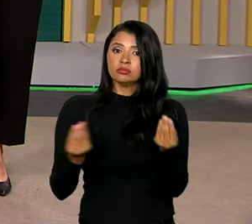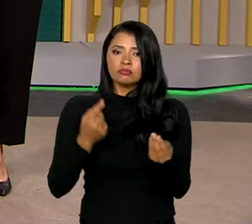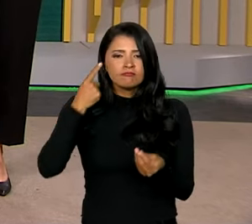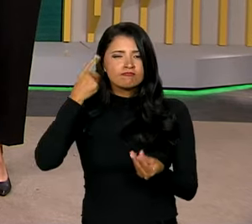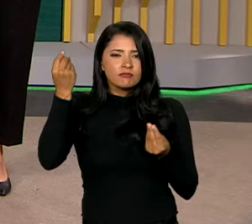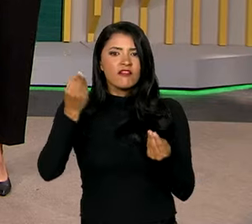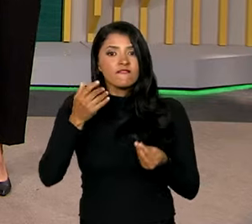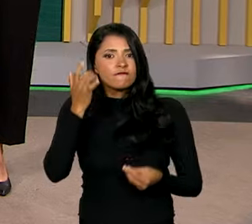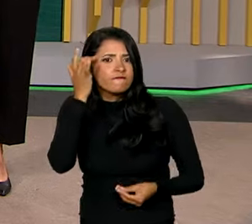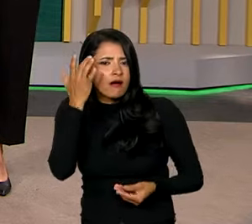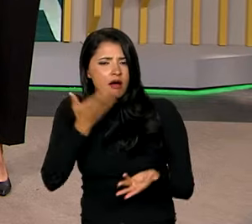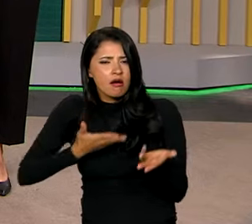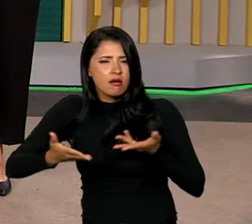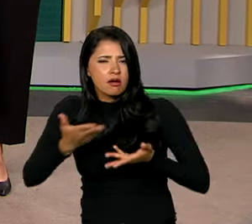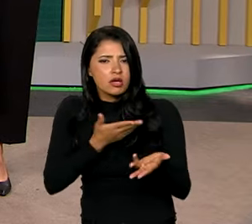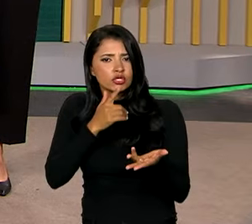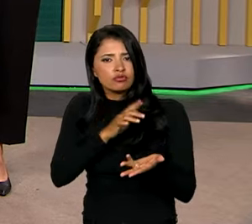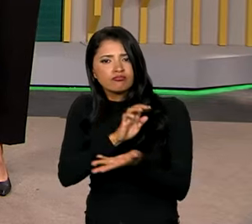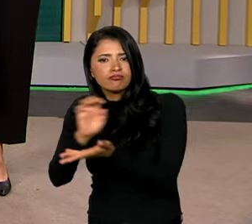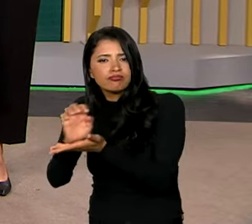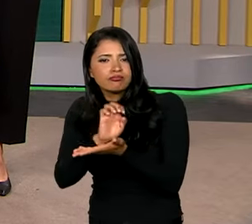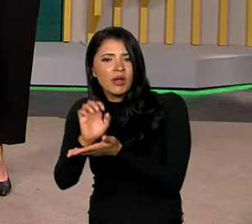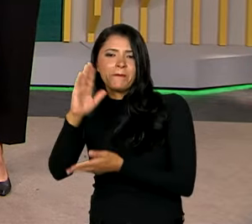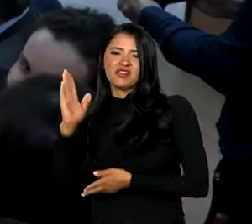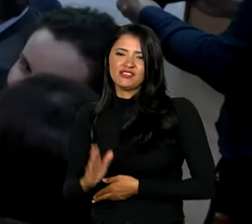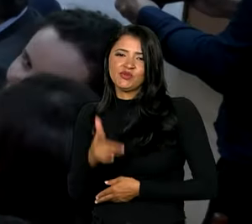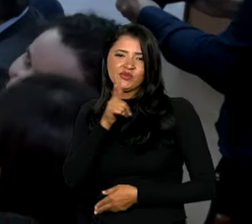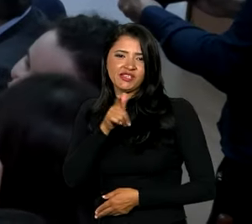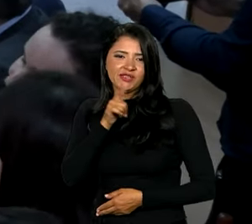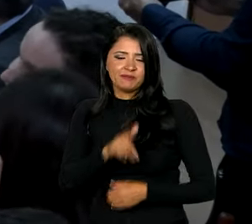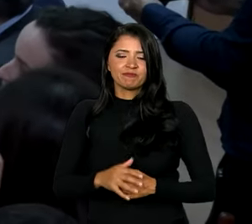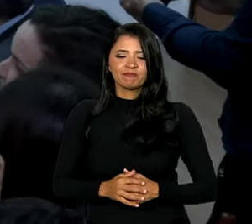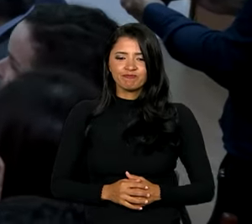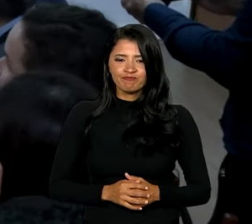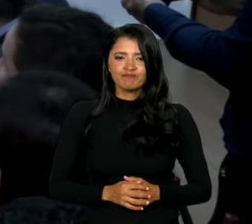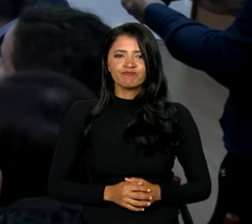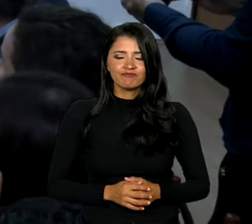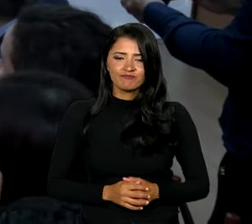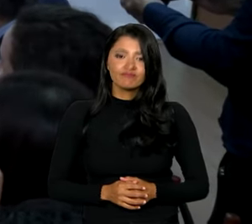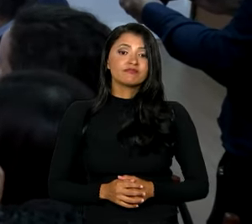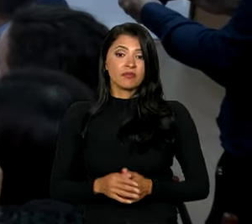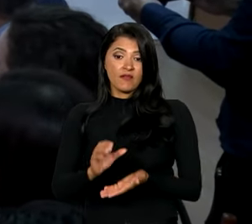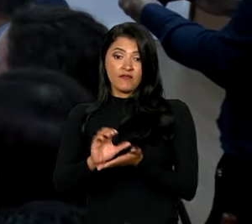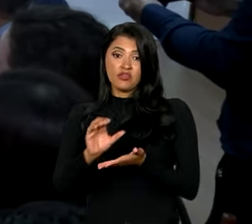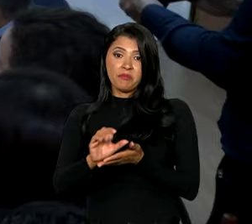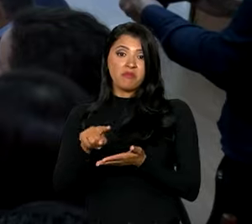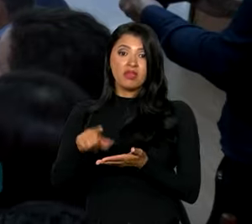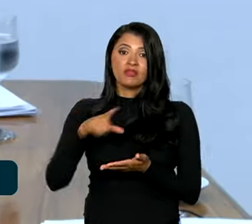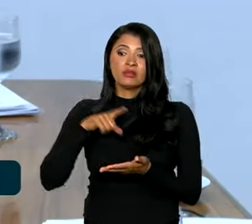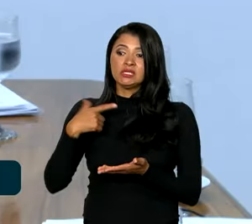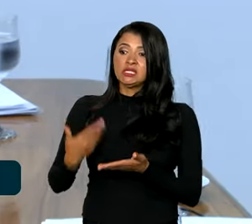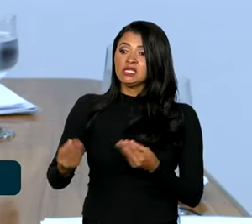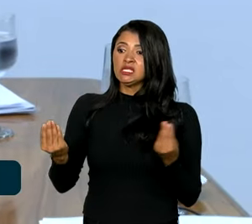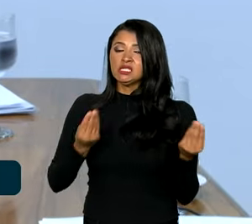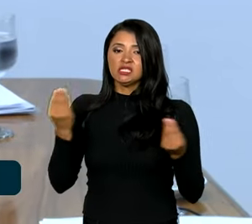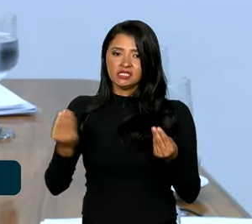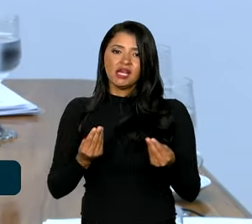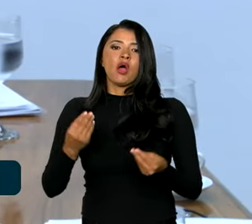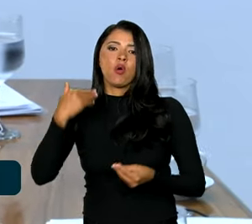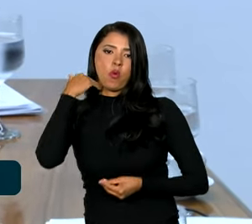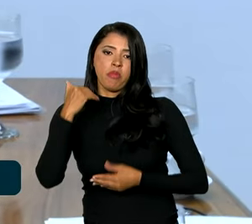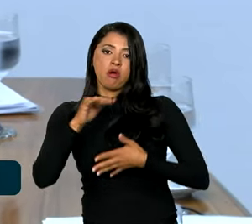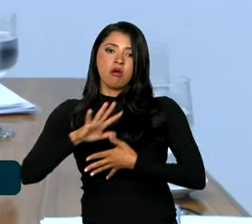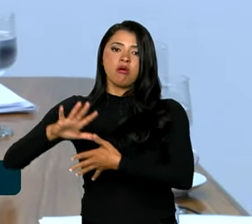facilitar o comércio e promover as exportações brasileiras. Com investimento a fundo perdido, o Banco Interamericano